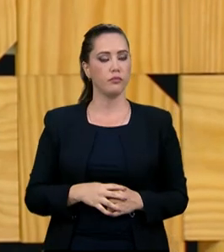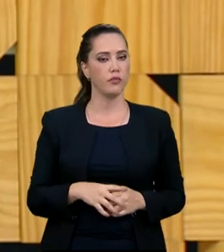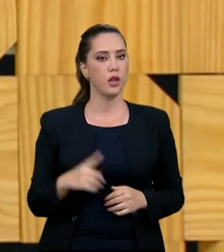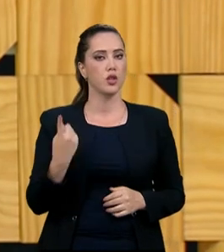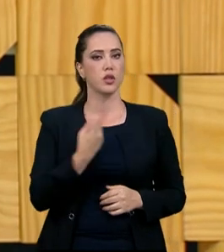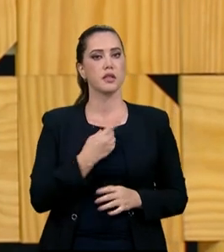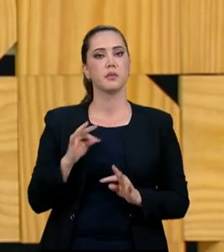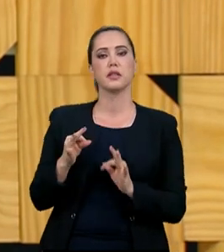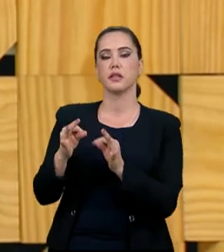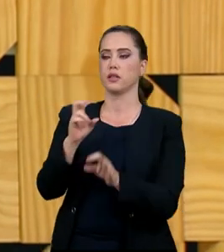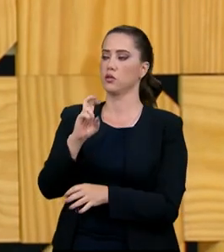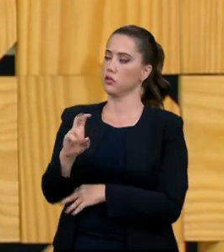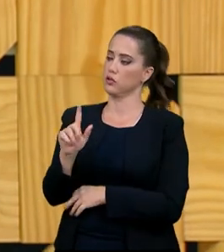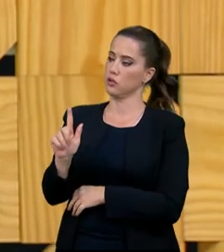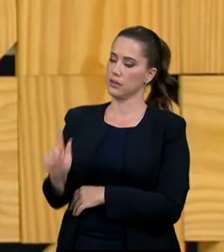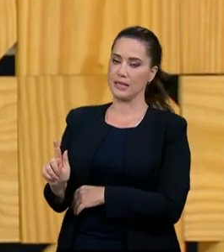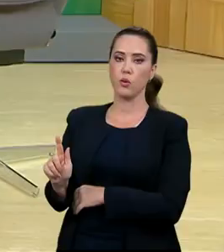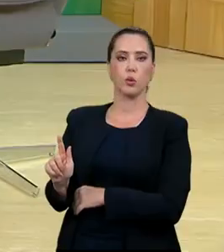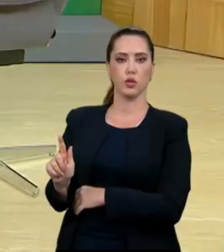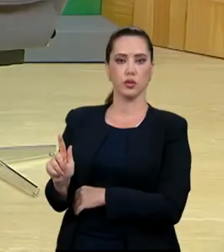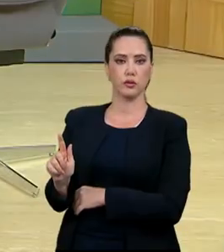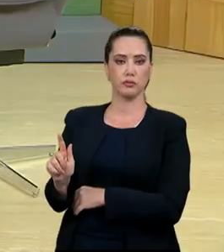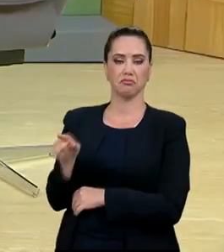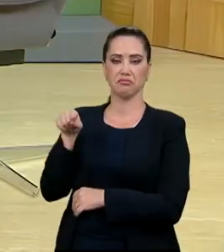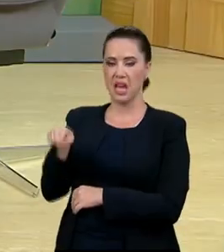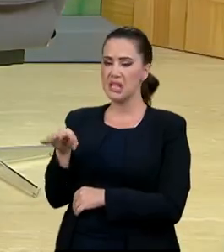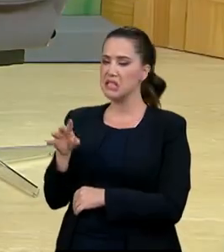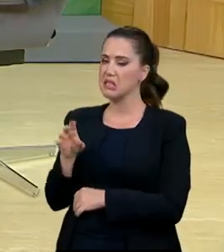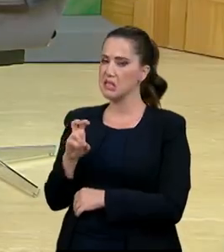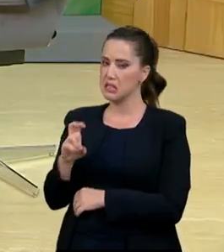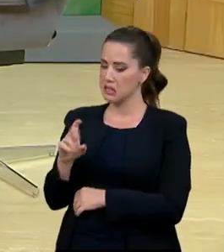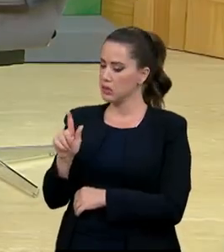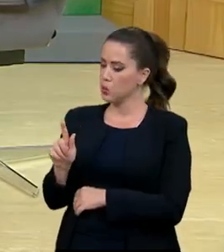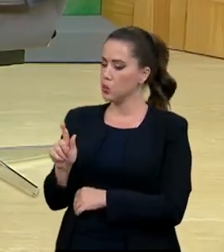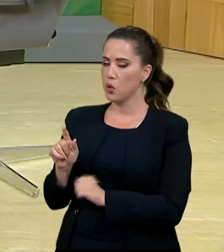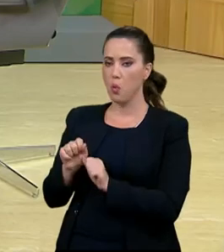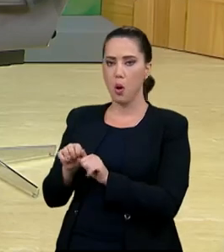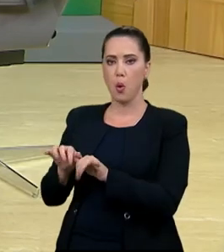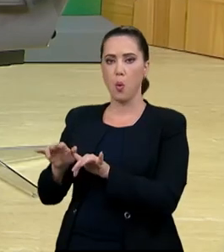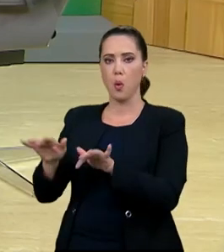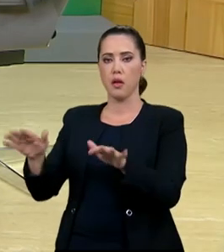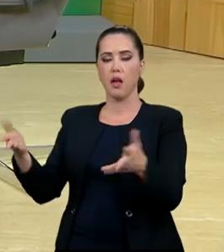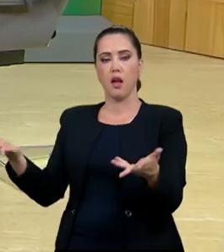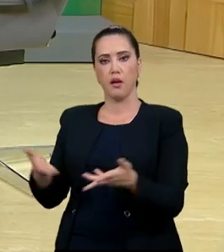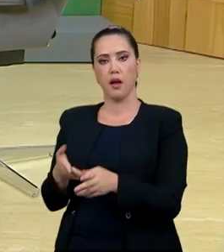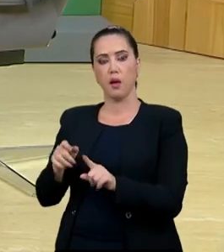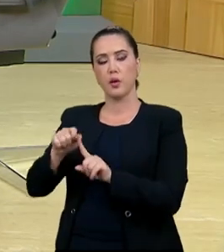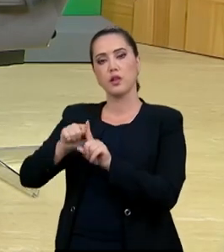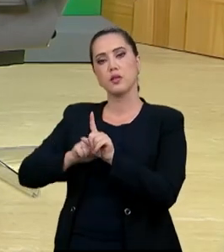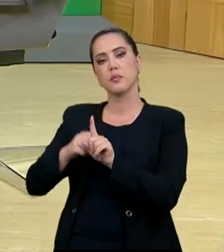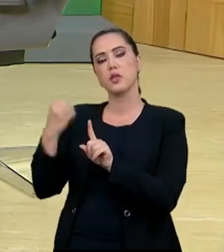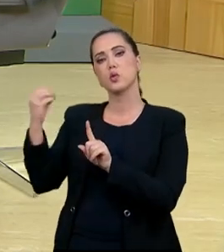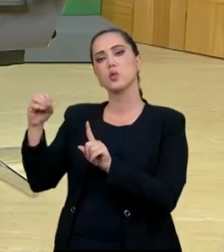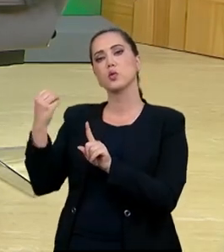temos a tecnologia 5G, uhum, que está se disseminando pelo país. Agora, nesse mês de outubro, ela